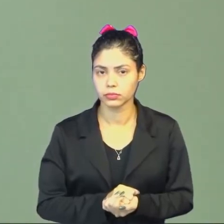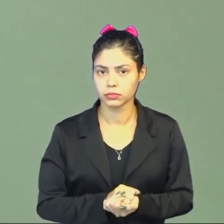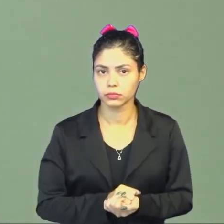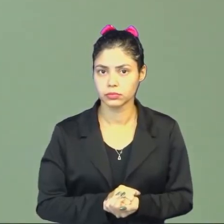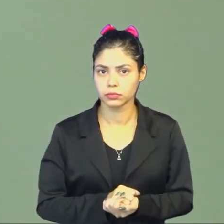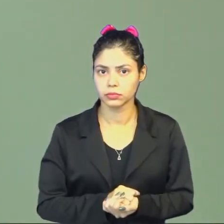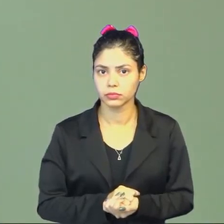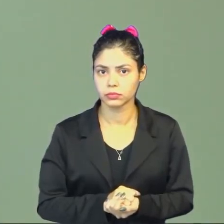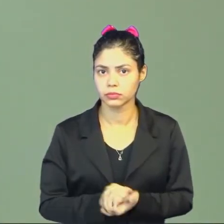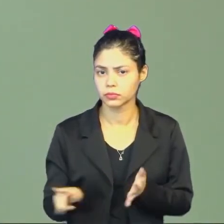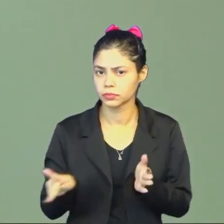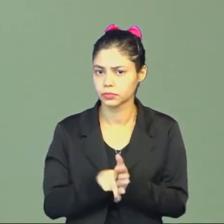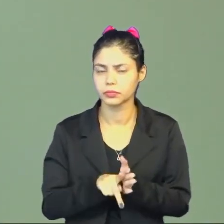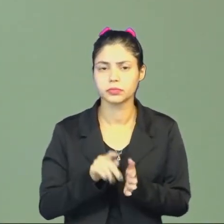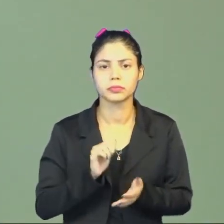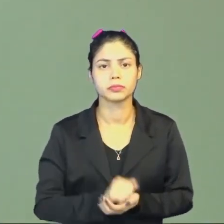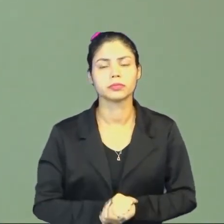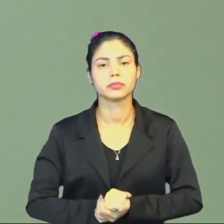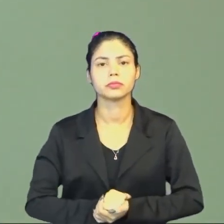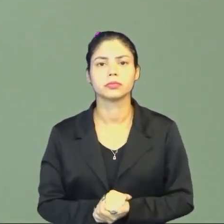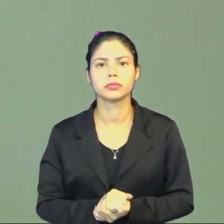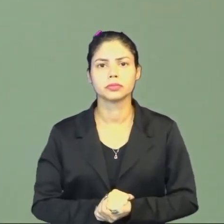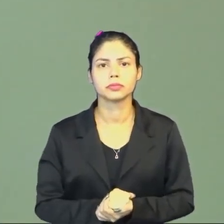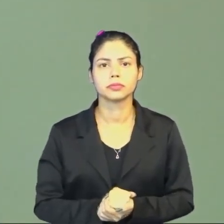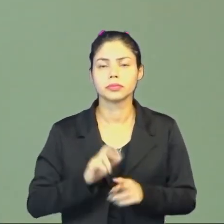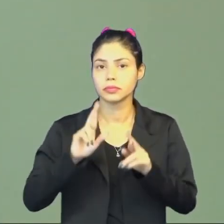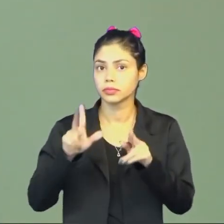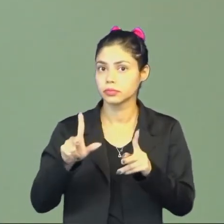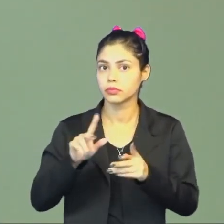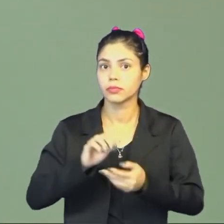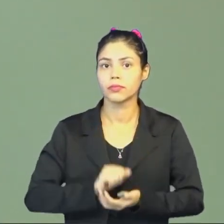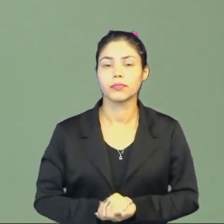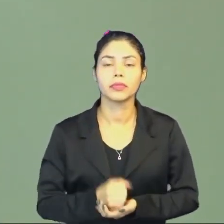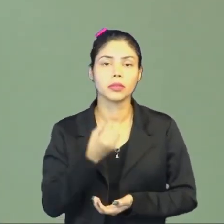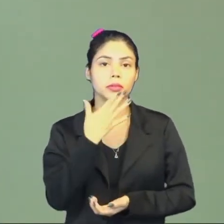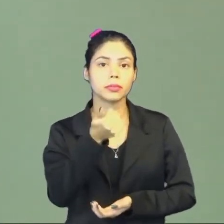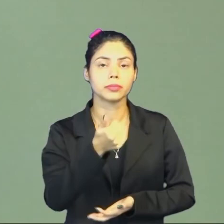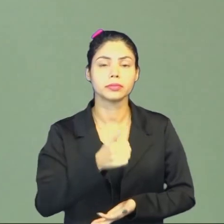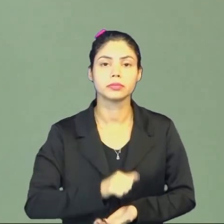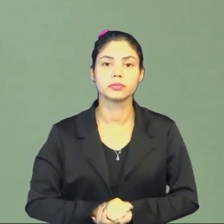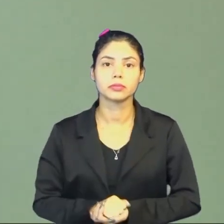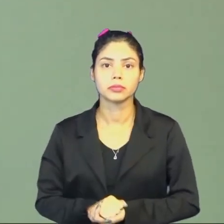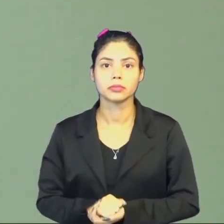que ser exata, mas elas são diferentes, tudo bem?